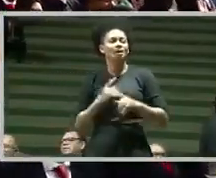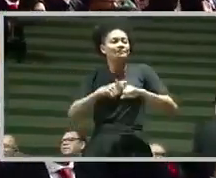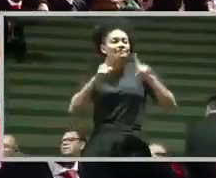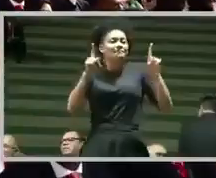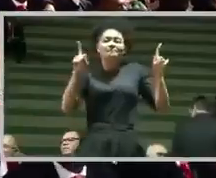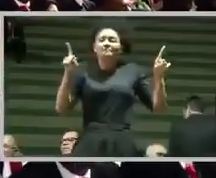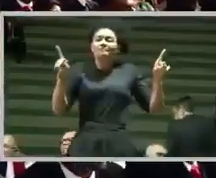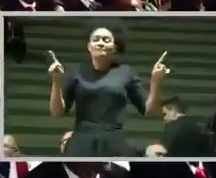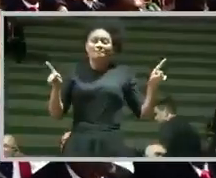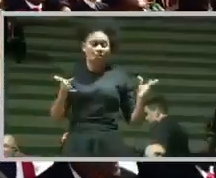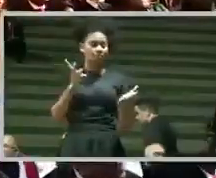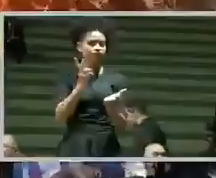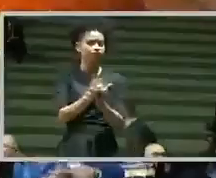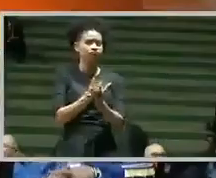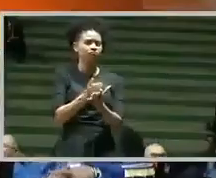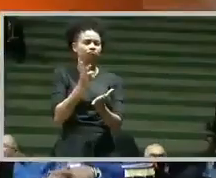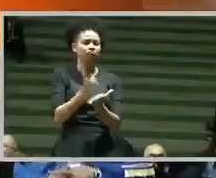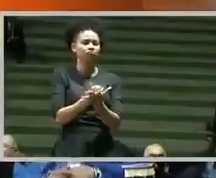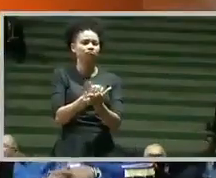Mas Ele continua.